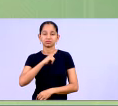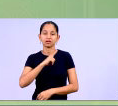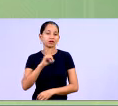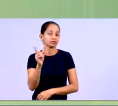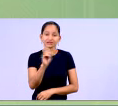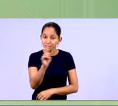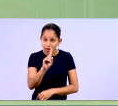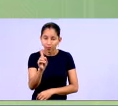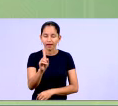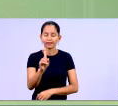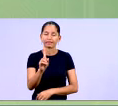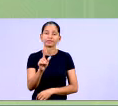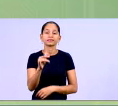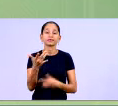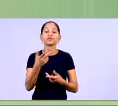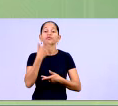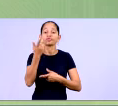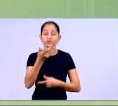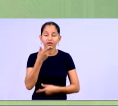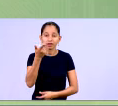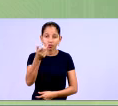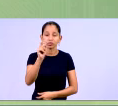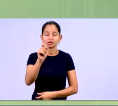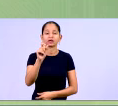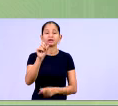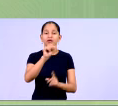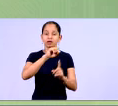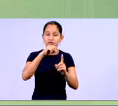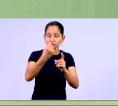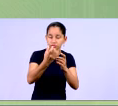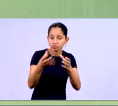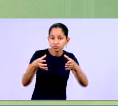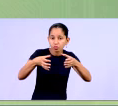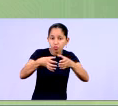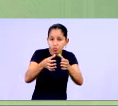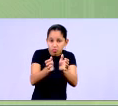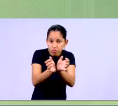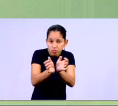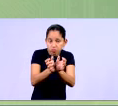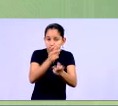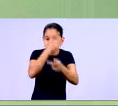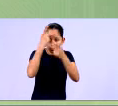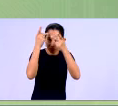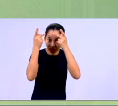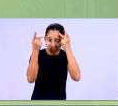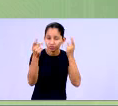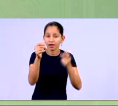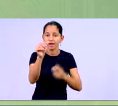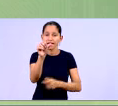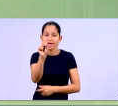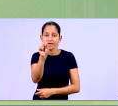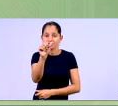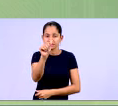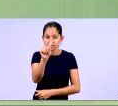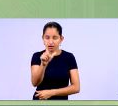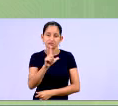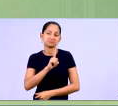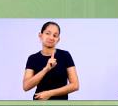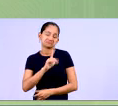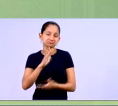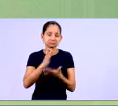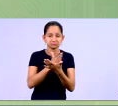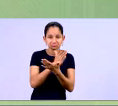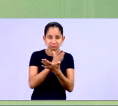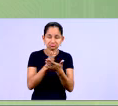sociedade anônima. Nós falamos que sociedade anônima ou vem SA, ou vem